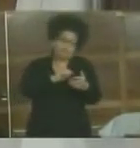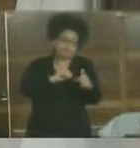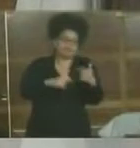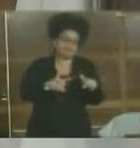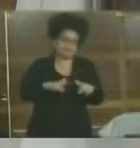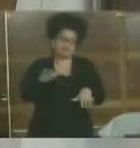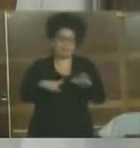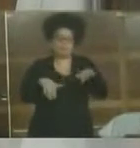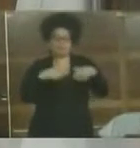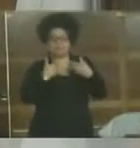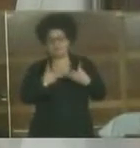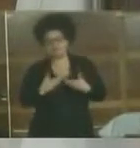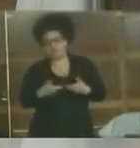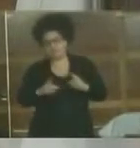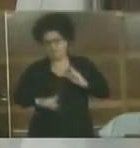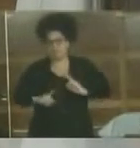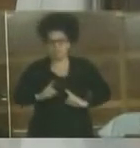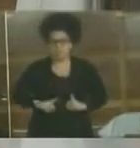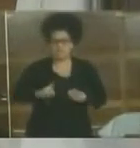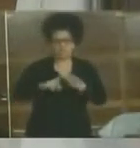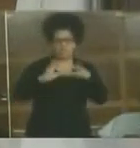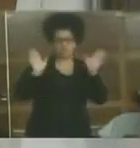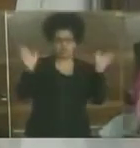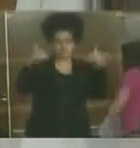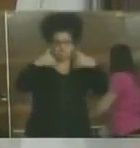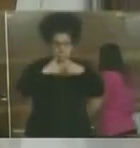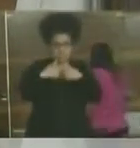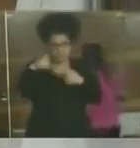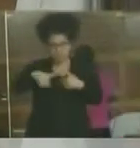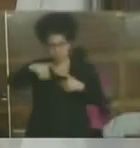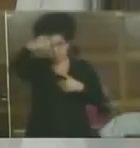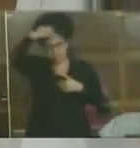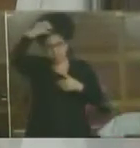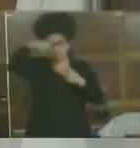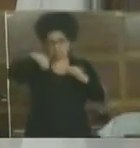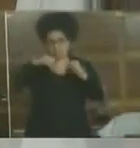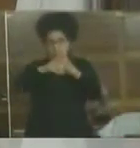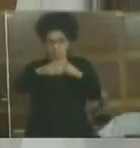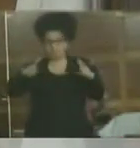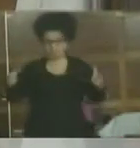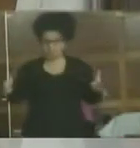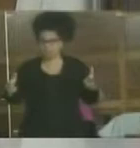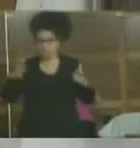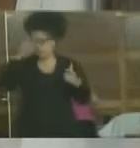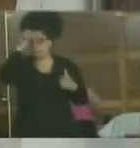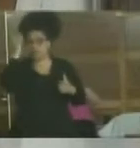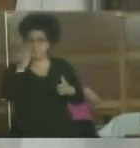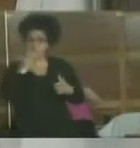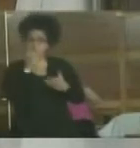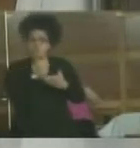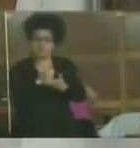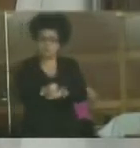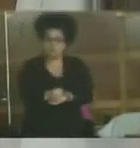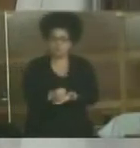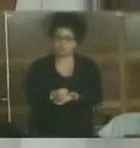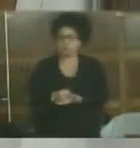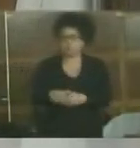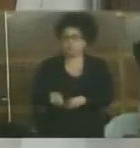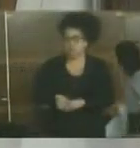Né? O autismo em Angra está num índice muito elevado, então as pessoas pedem apoio para os